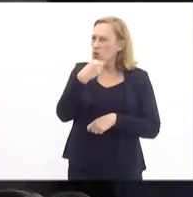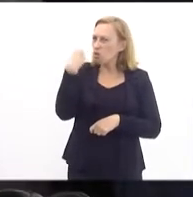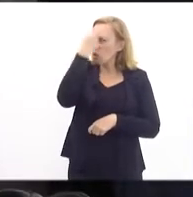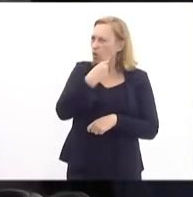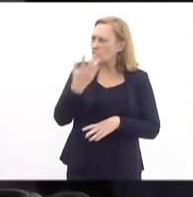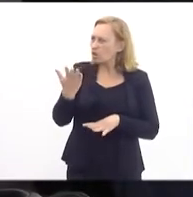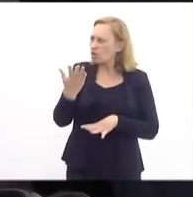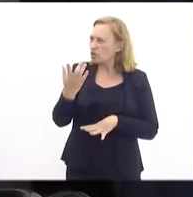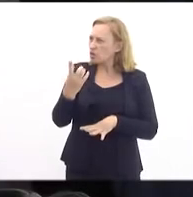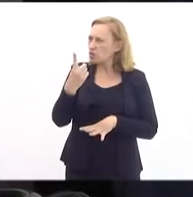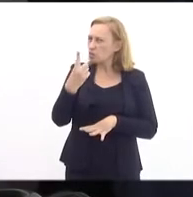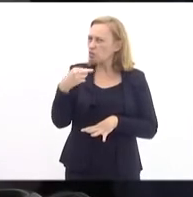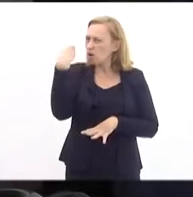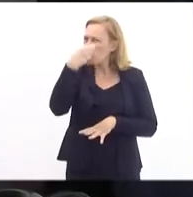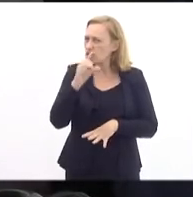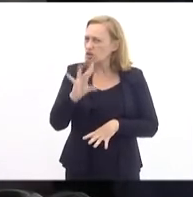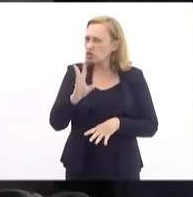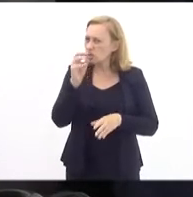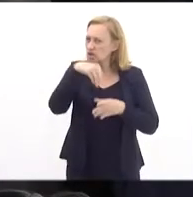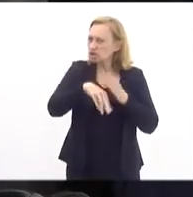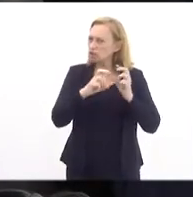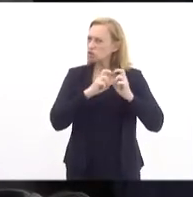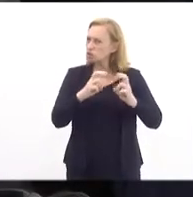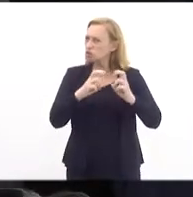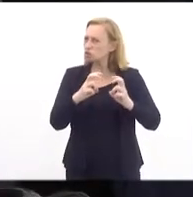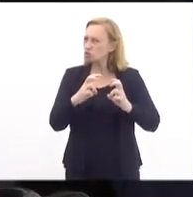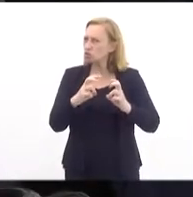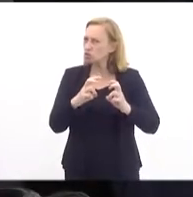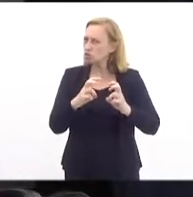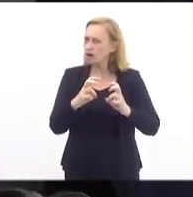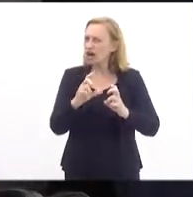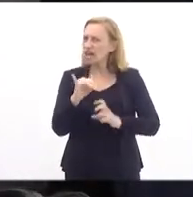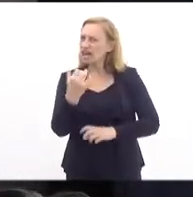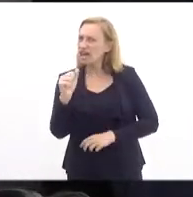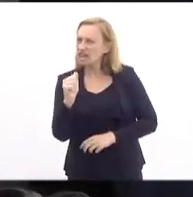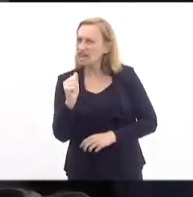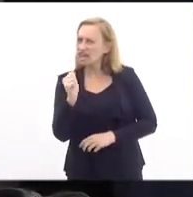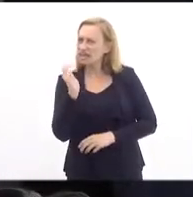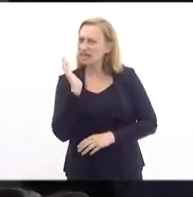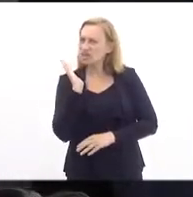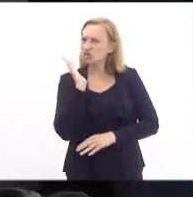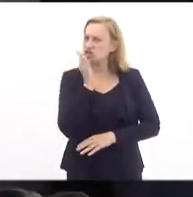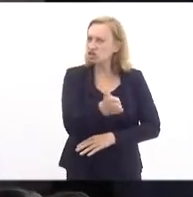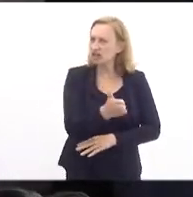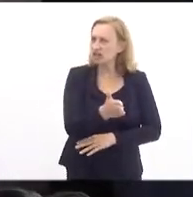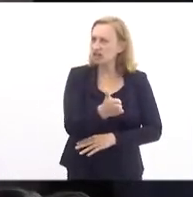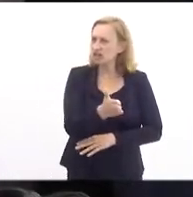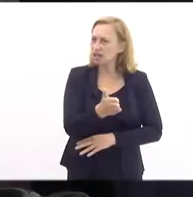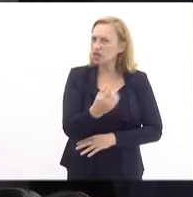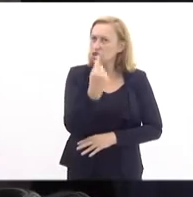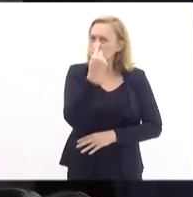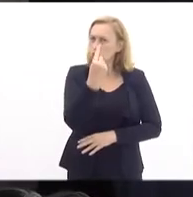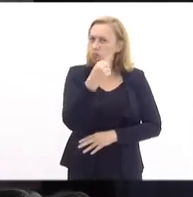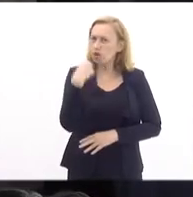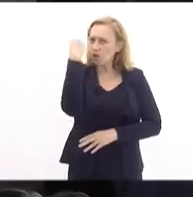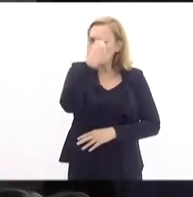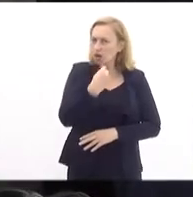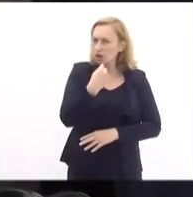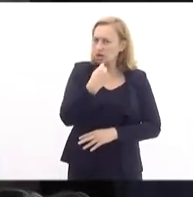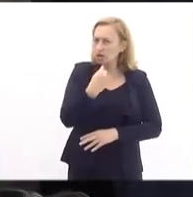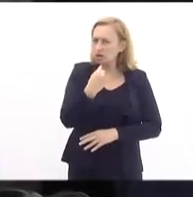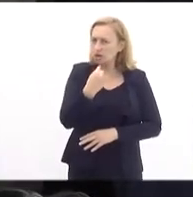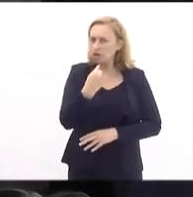Você ganhava uma hora na linha expressa? Com a linha expressa, o percurso era de uma hora